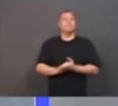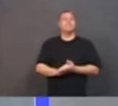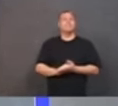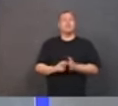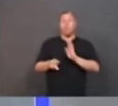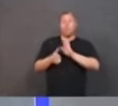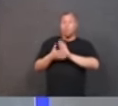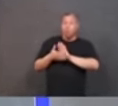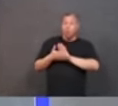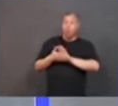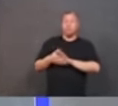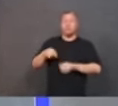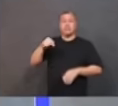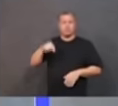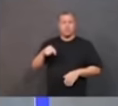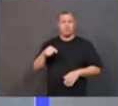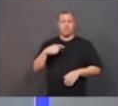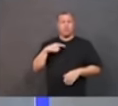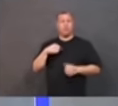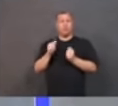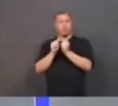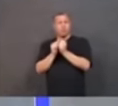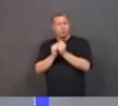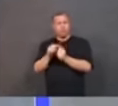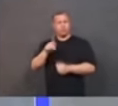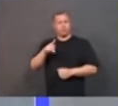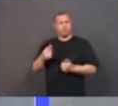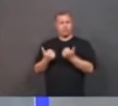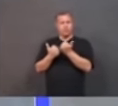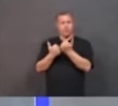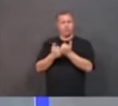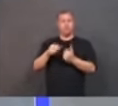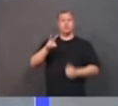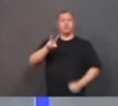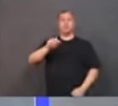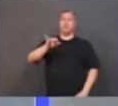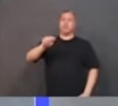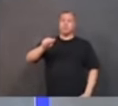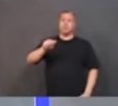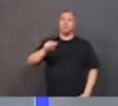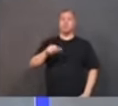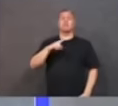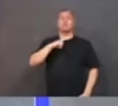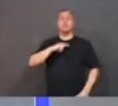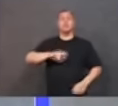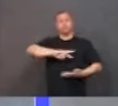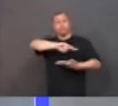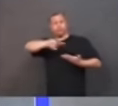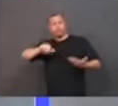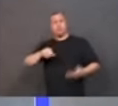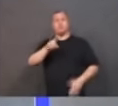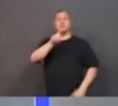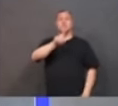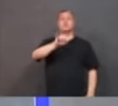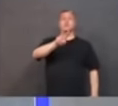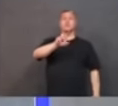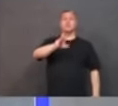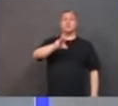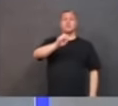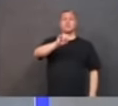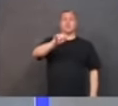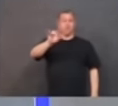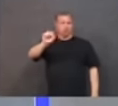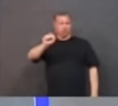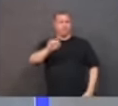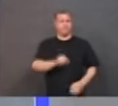como chapa, tanto eu quanto a professora Vânia, o nosso nome, diversidade, e aquilo que a gente tem proposto aí ao longo